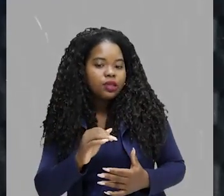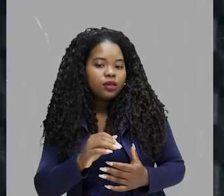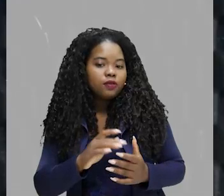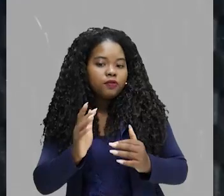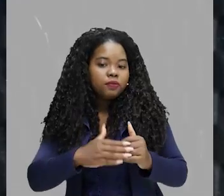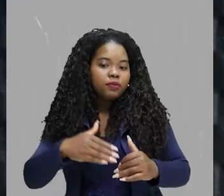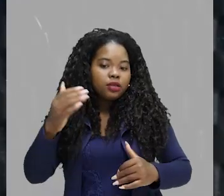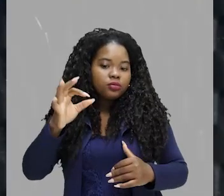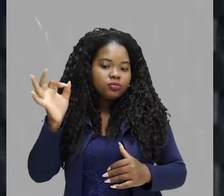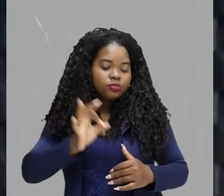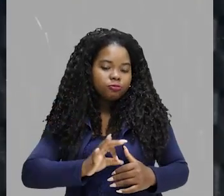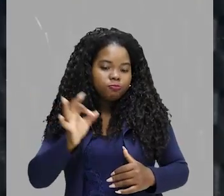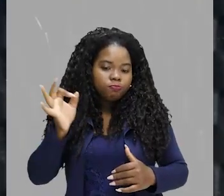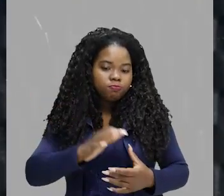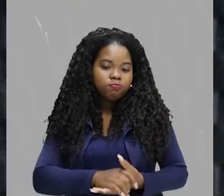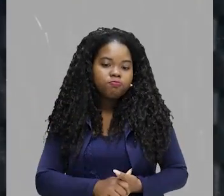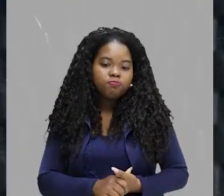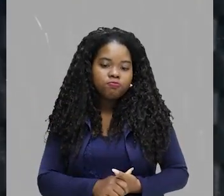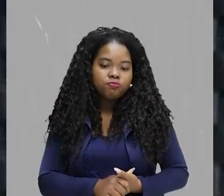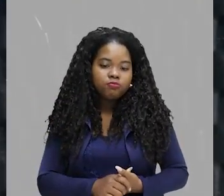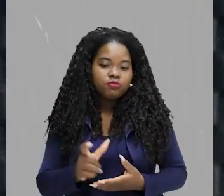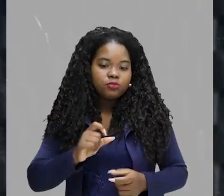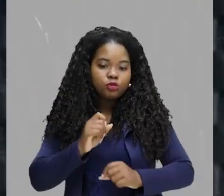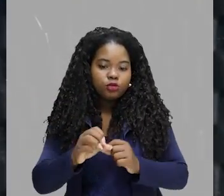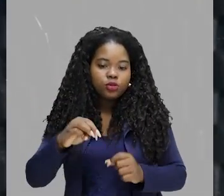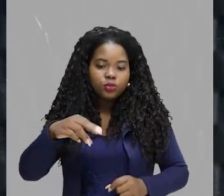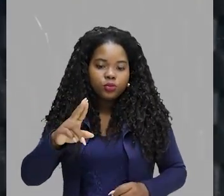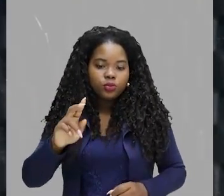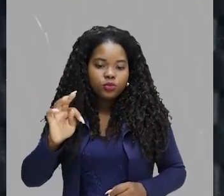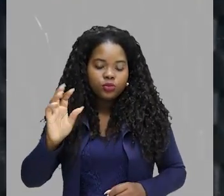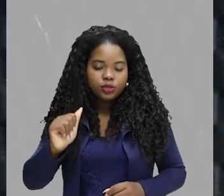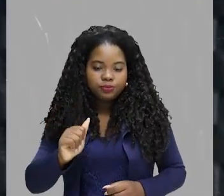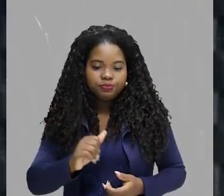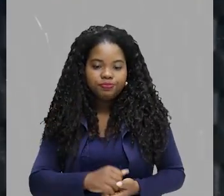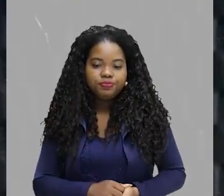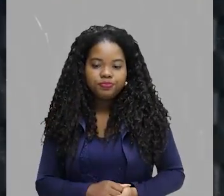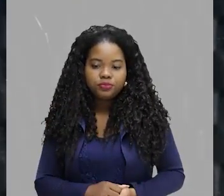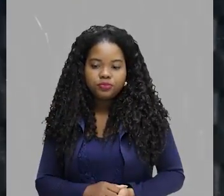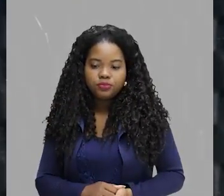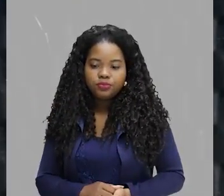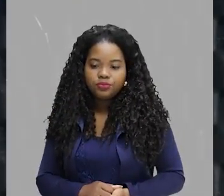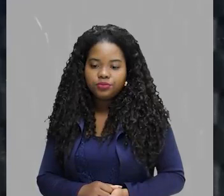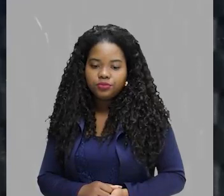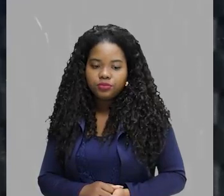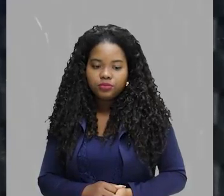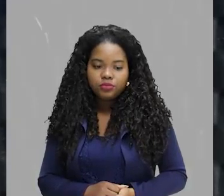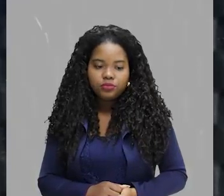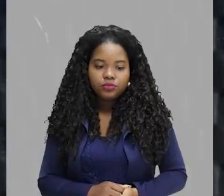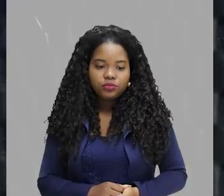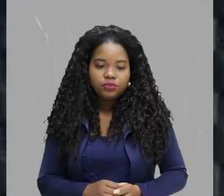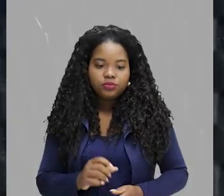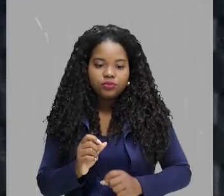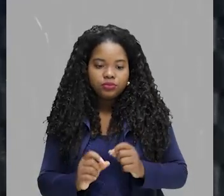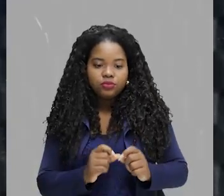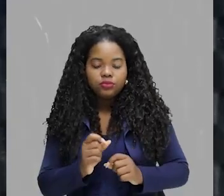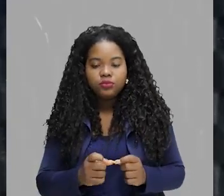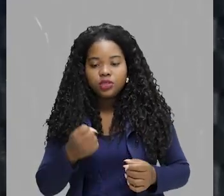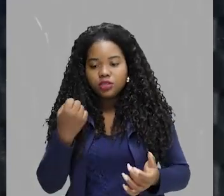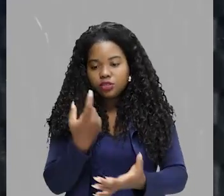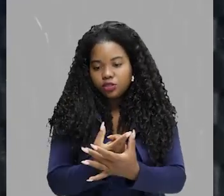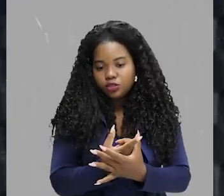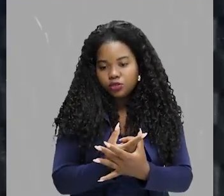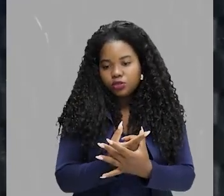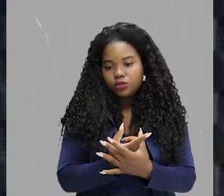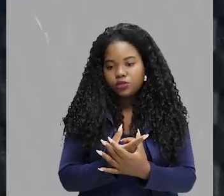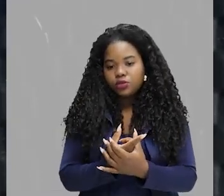aqui. E aí o que acontece? Esses países que poluem até o teto, eles compram crédito de carbono dos países